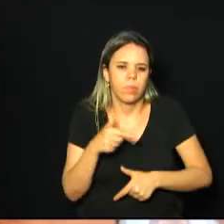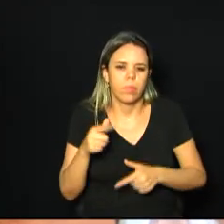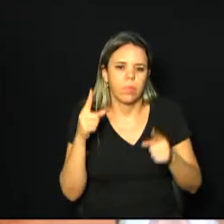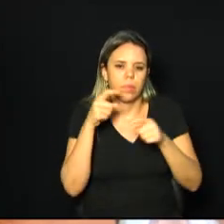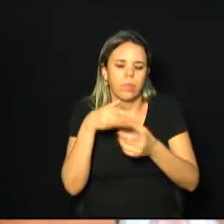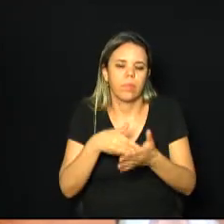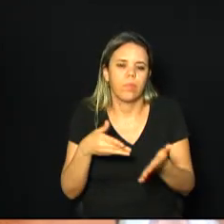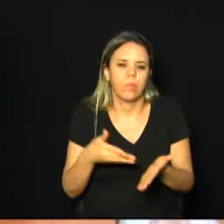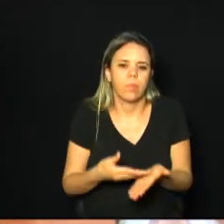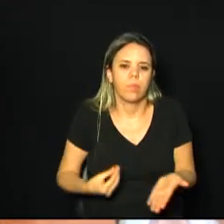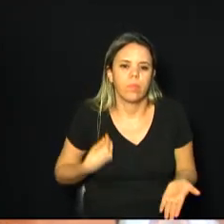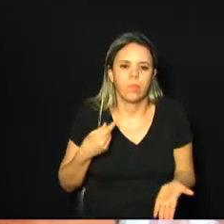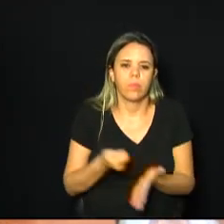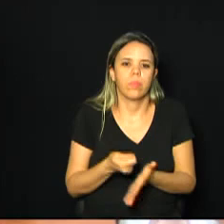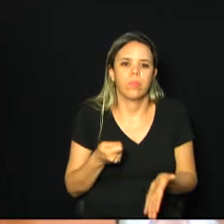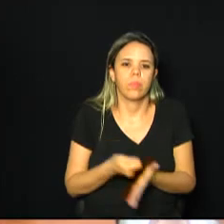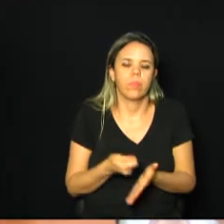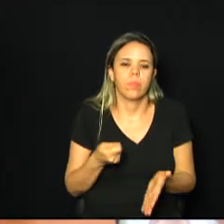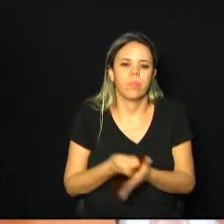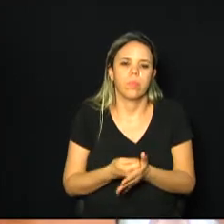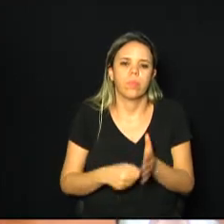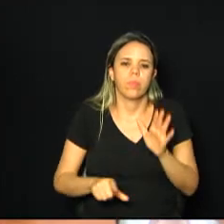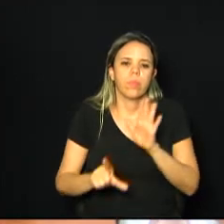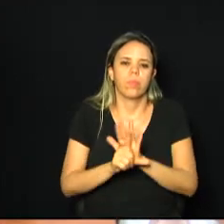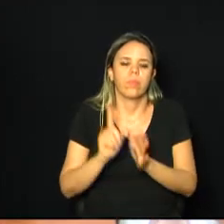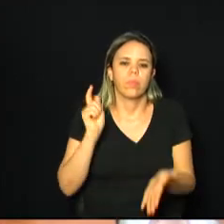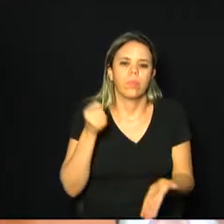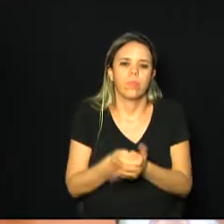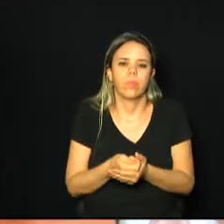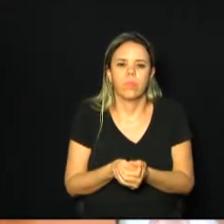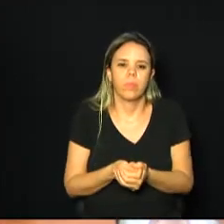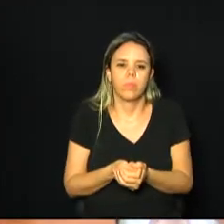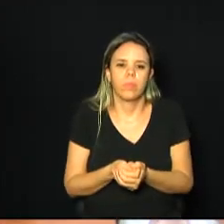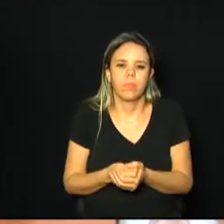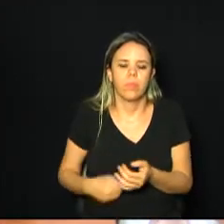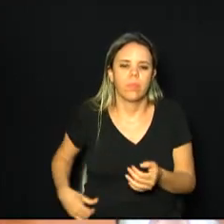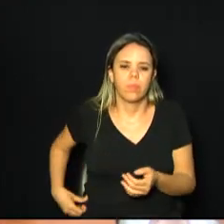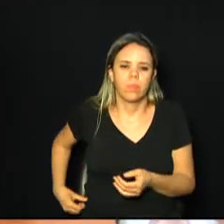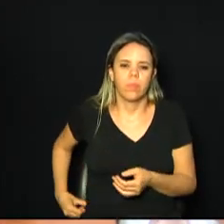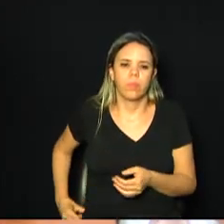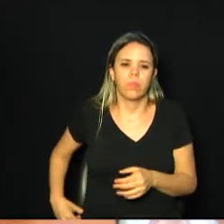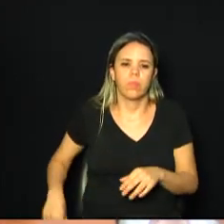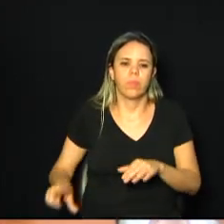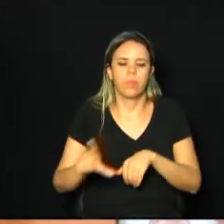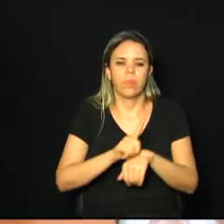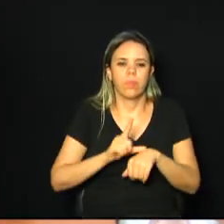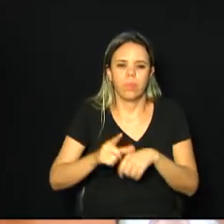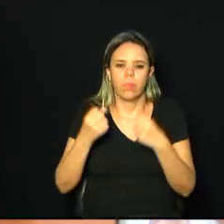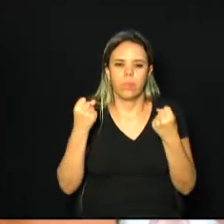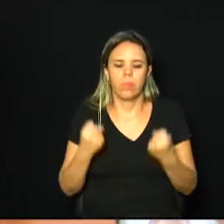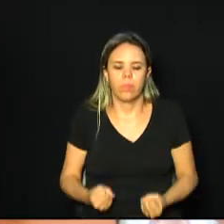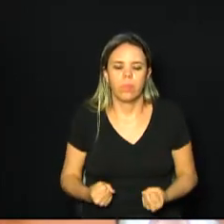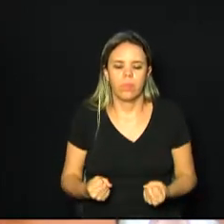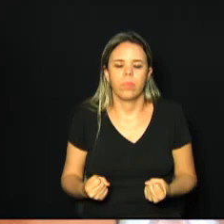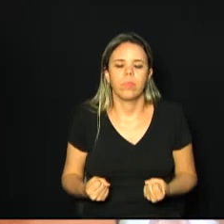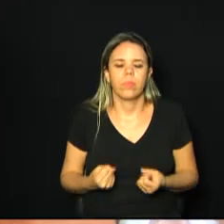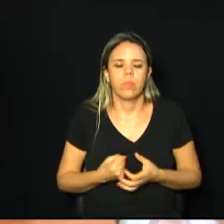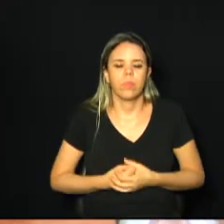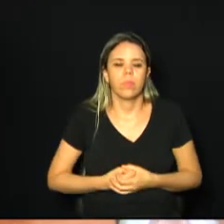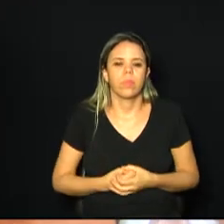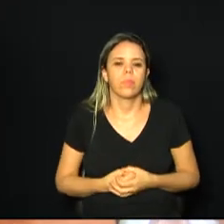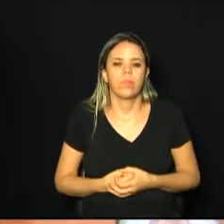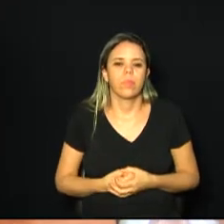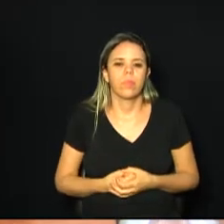e hoje estão na obrigação, como a própria lei determina, deles se adequar a uma legislação tão pesada, tão robusta, e que